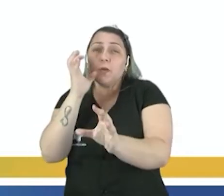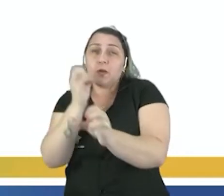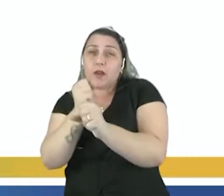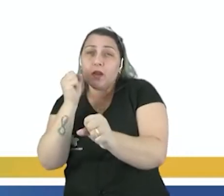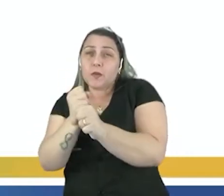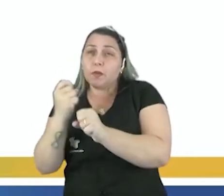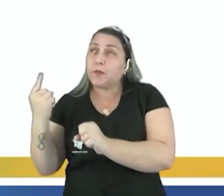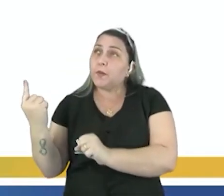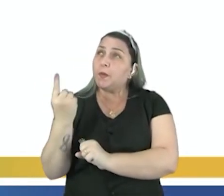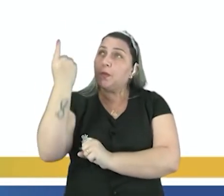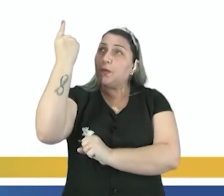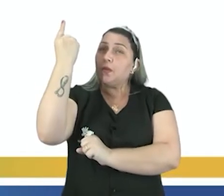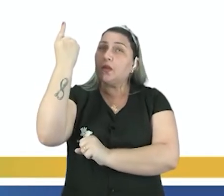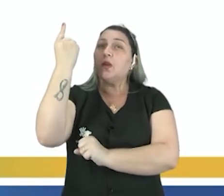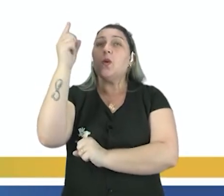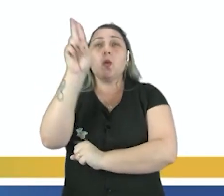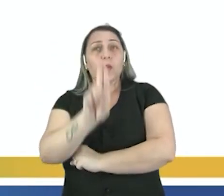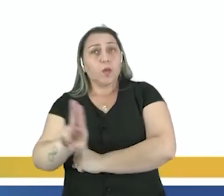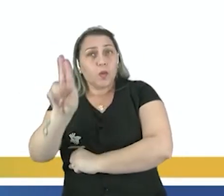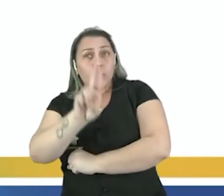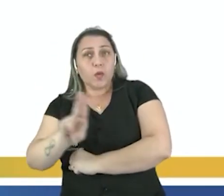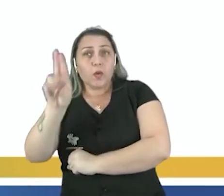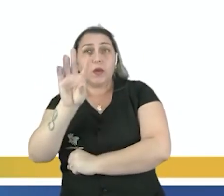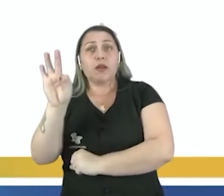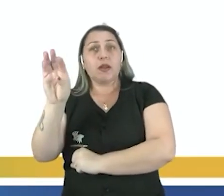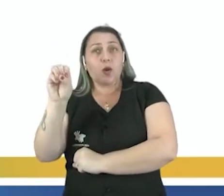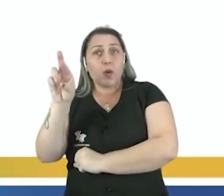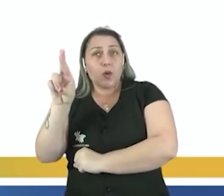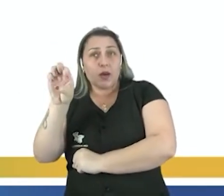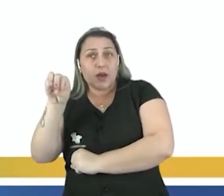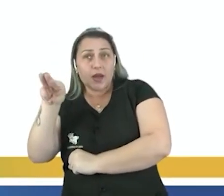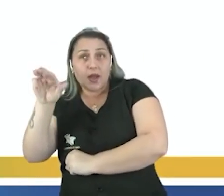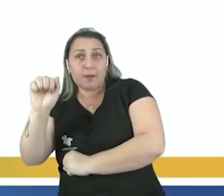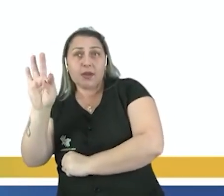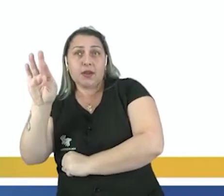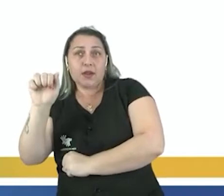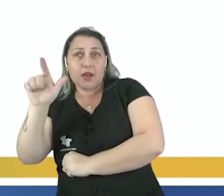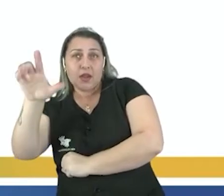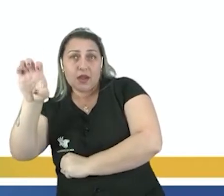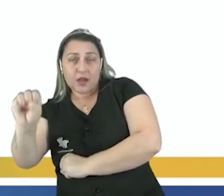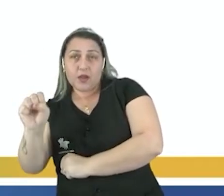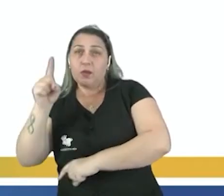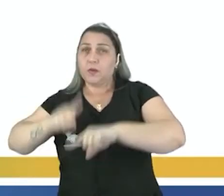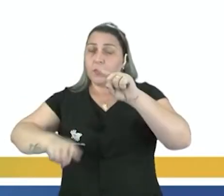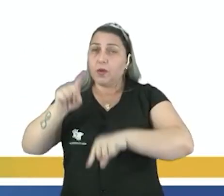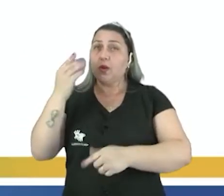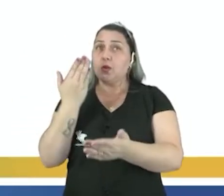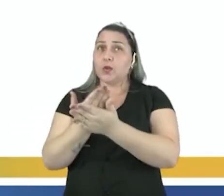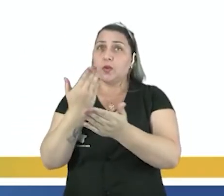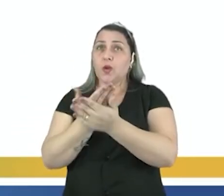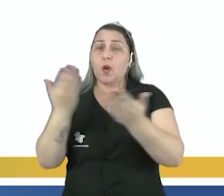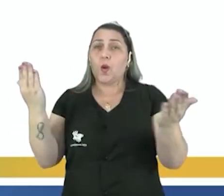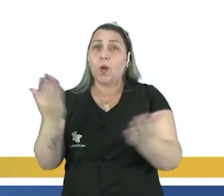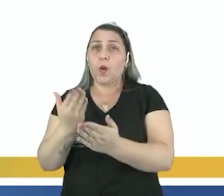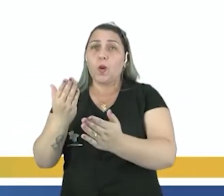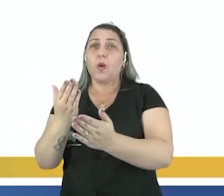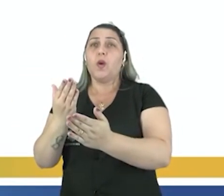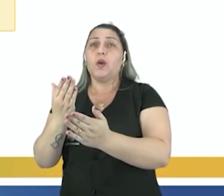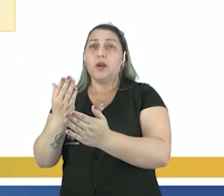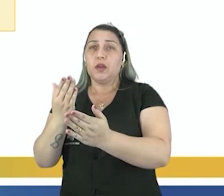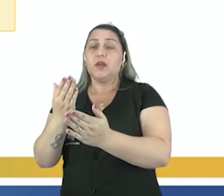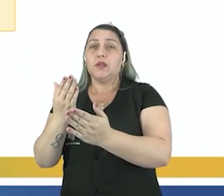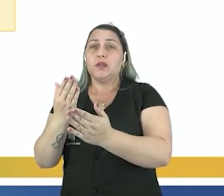das alturas e tal? Era utilizando, né, teorema de Tales, essas ferramentas que a gente estuda hoje na geometria plana.